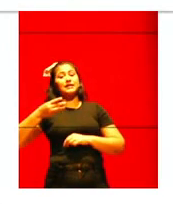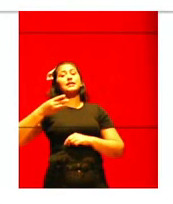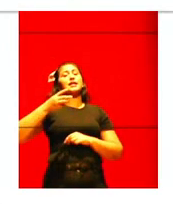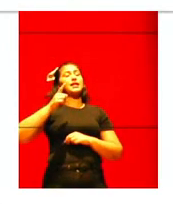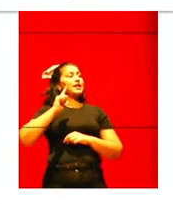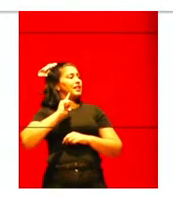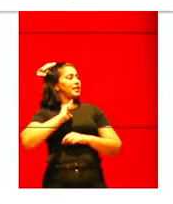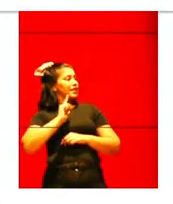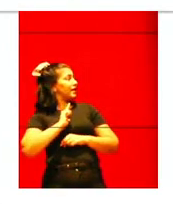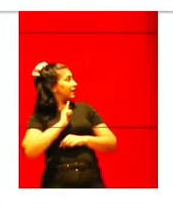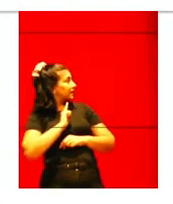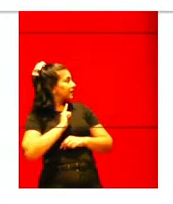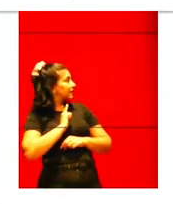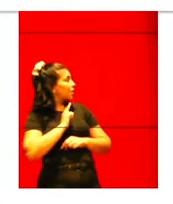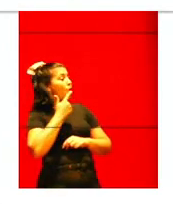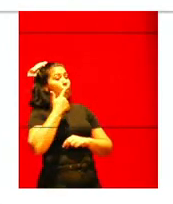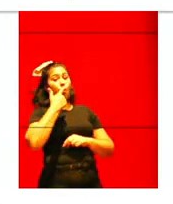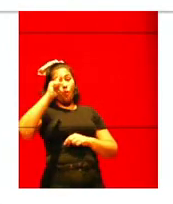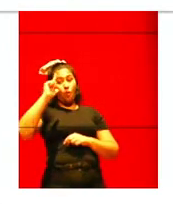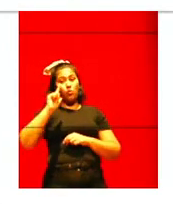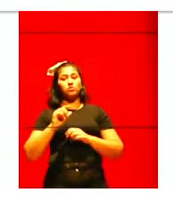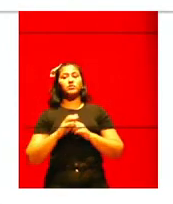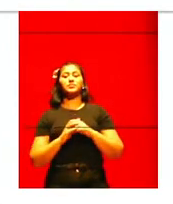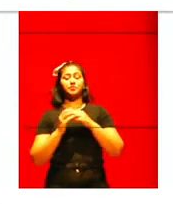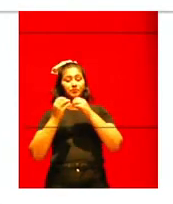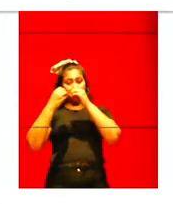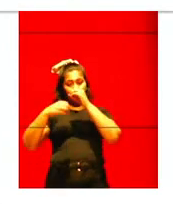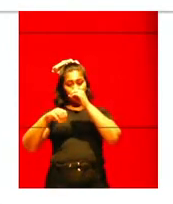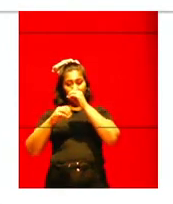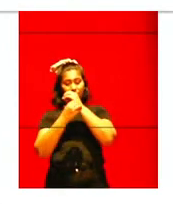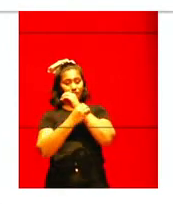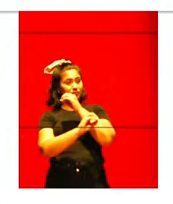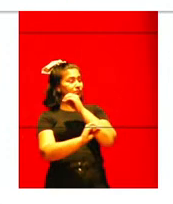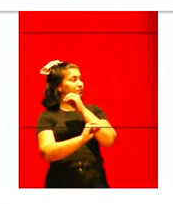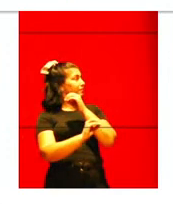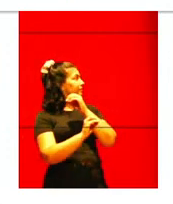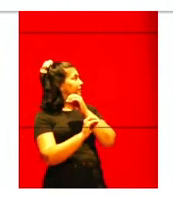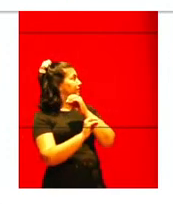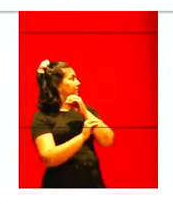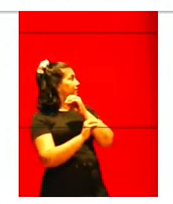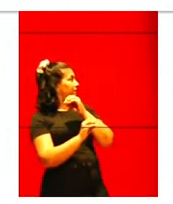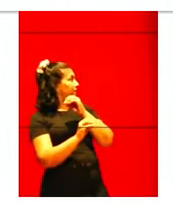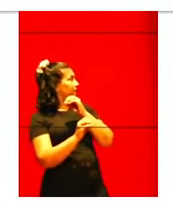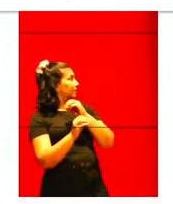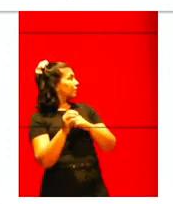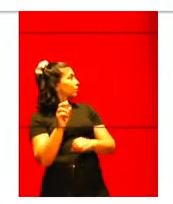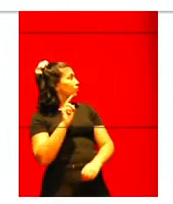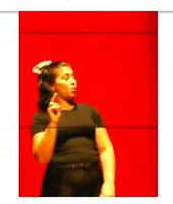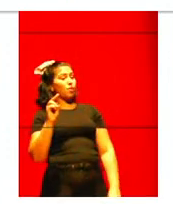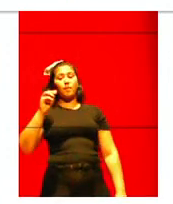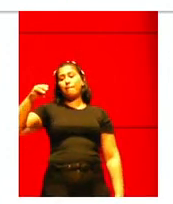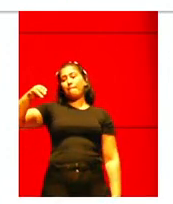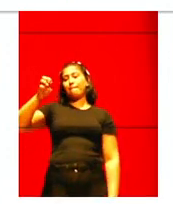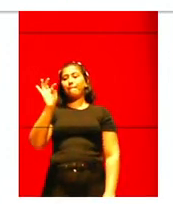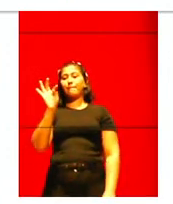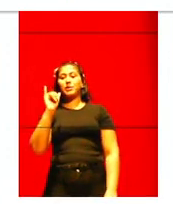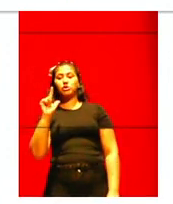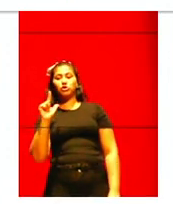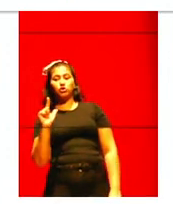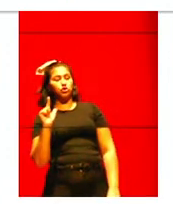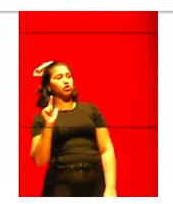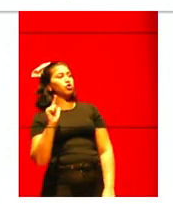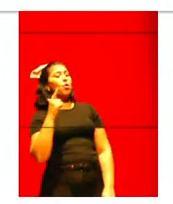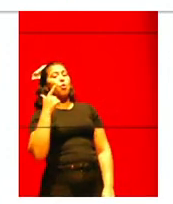no carbono 3, tem outra ramificação. Que ramificação é essa? Etil. E as ramificações